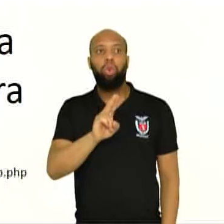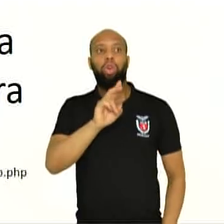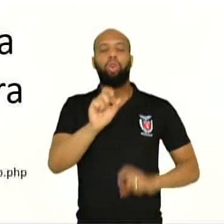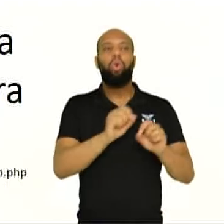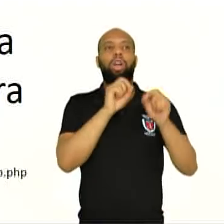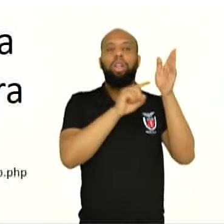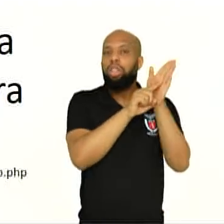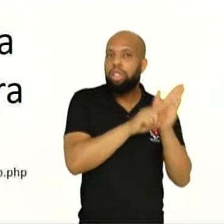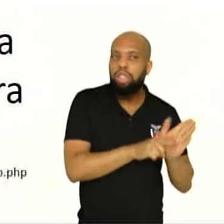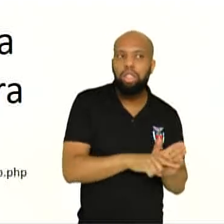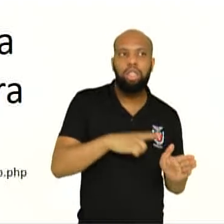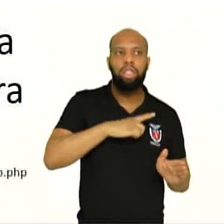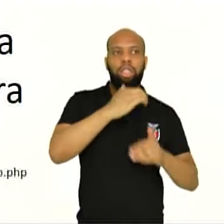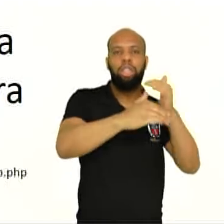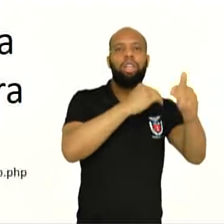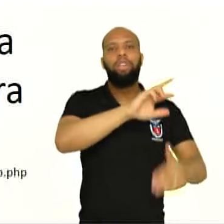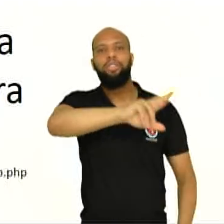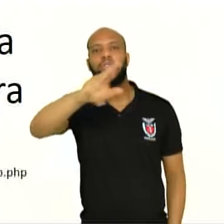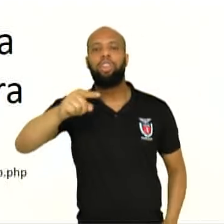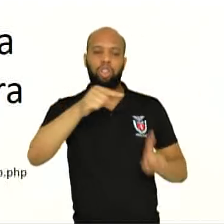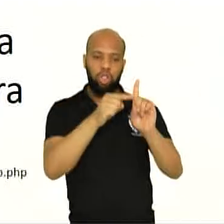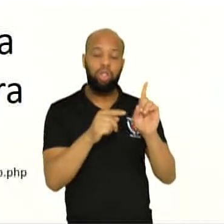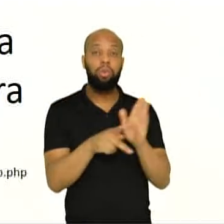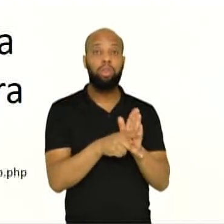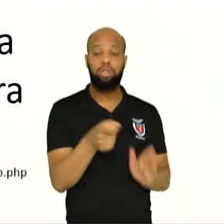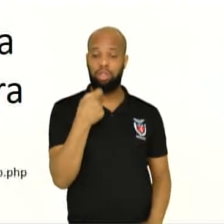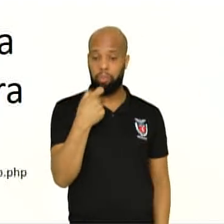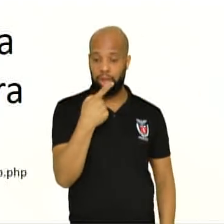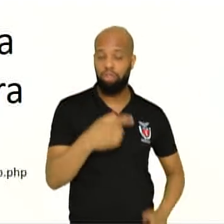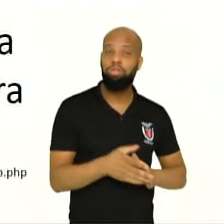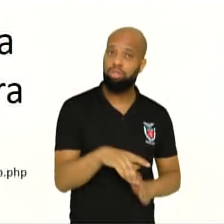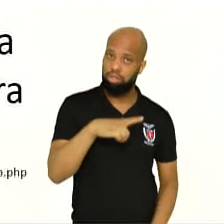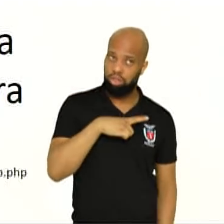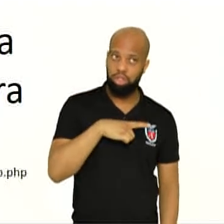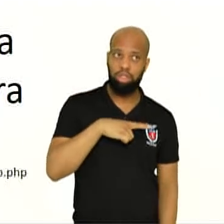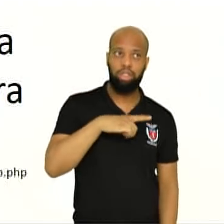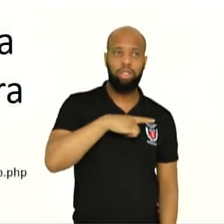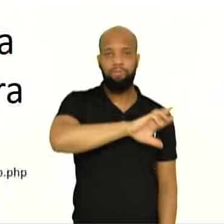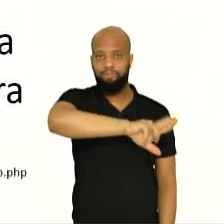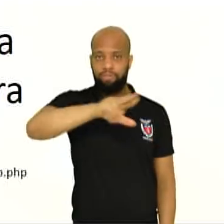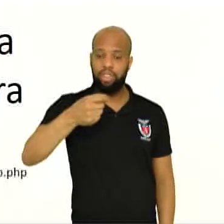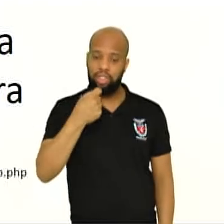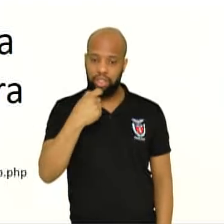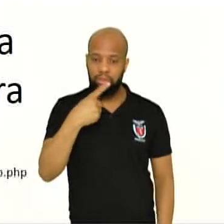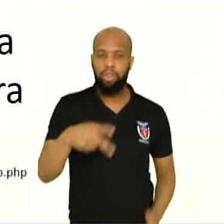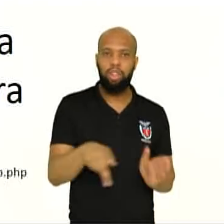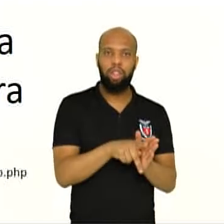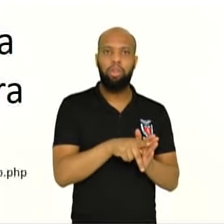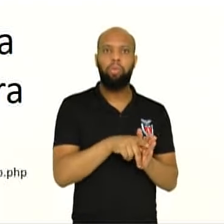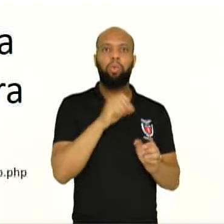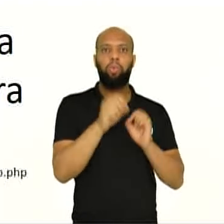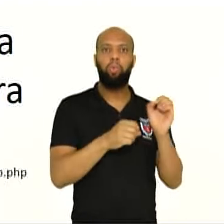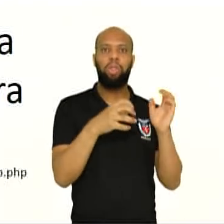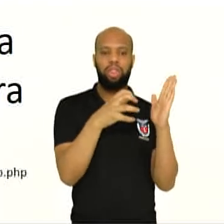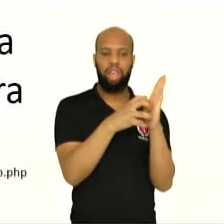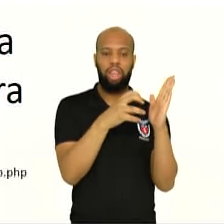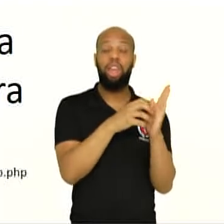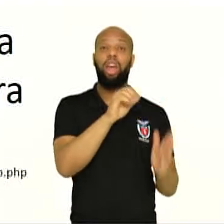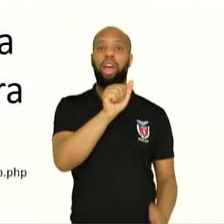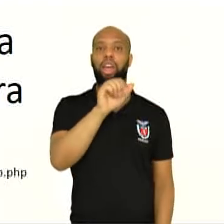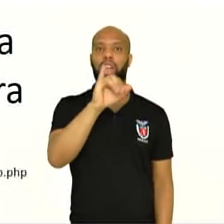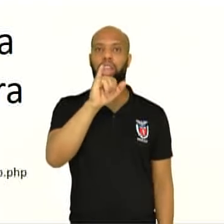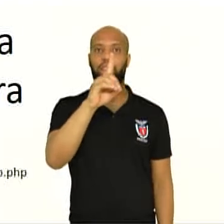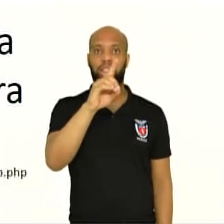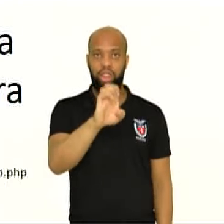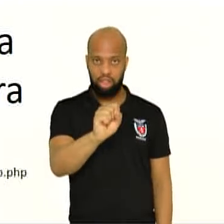em pesquisas para desenvolver vários tipos de medicamento. Então, tem vários medicamentos para AIDS ou para outras doenças que